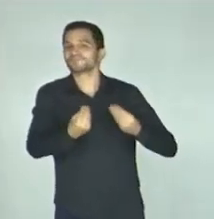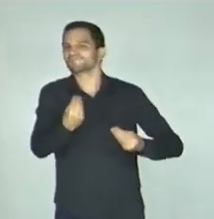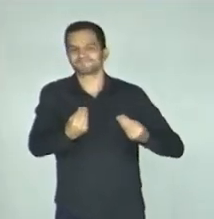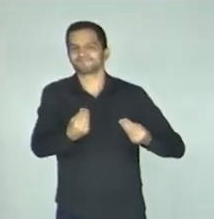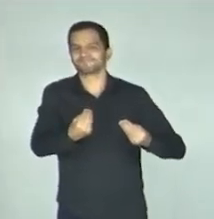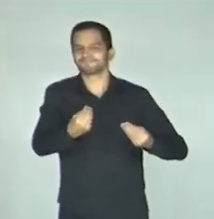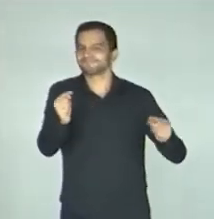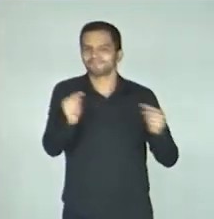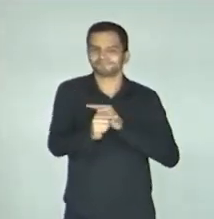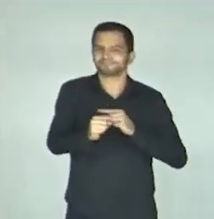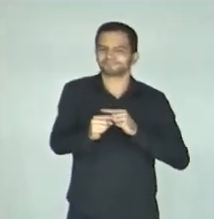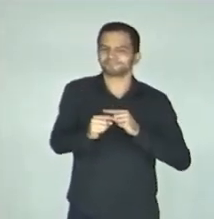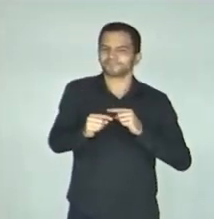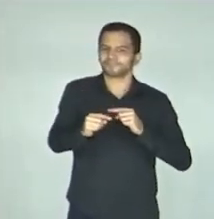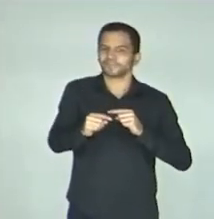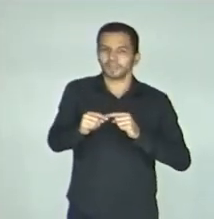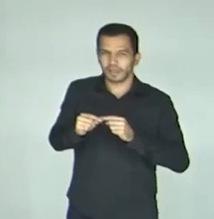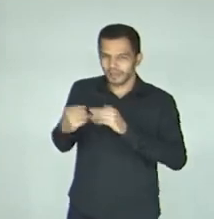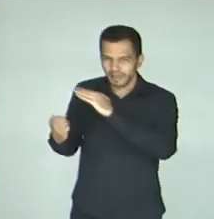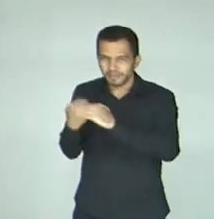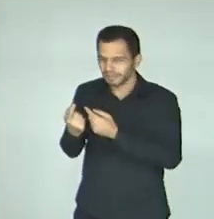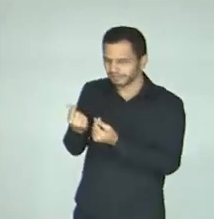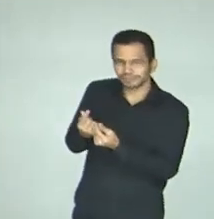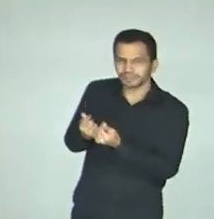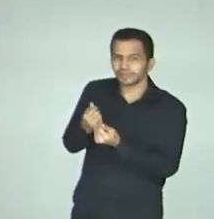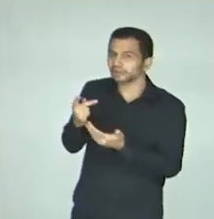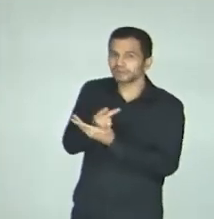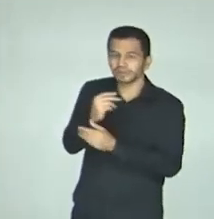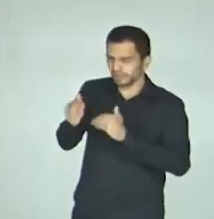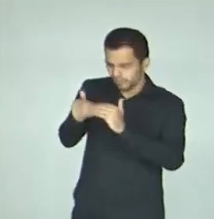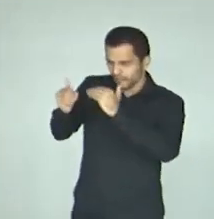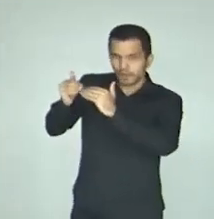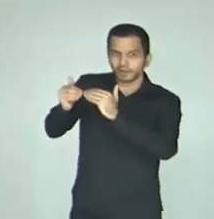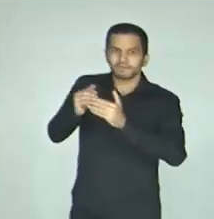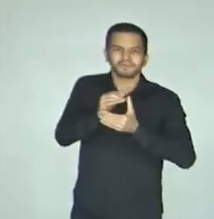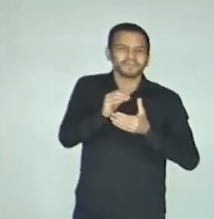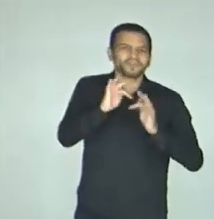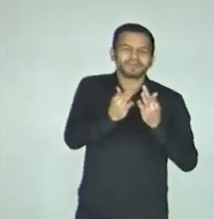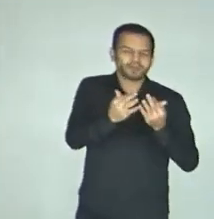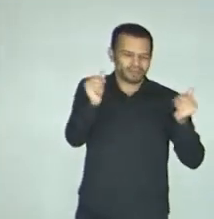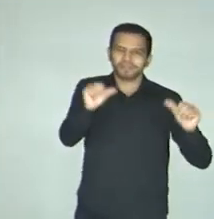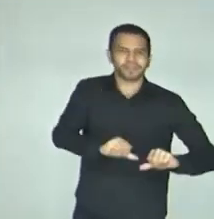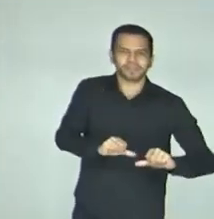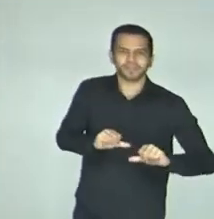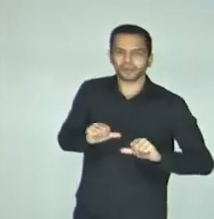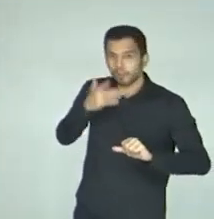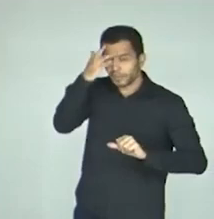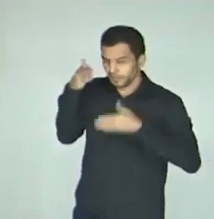negócio tem feito casamentos cair em negócios tem feito muitos amigos se